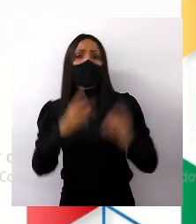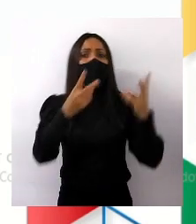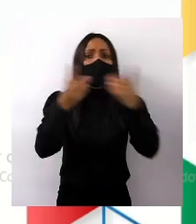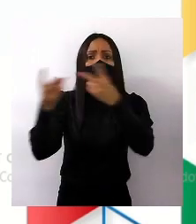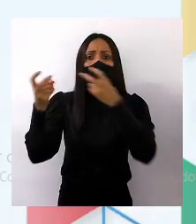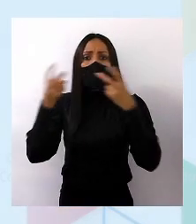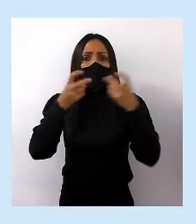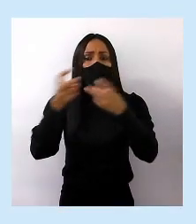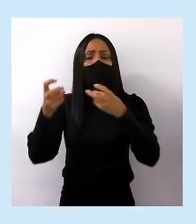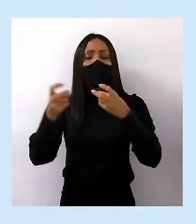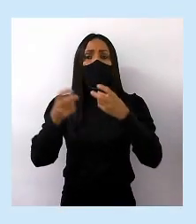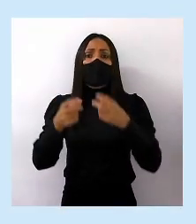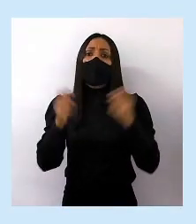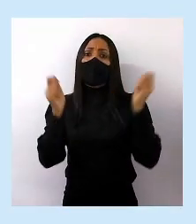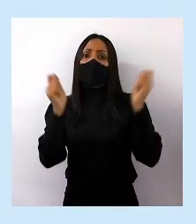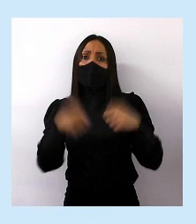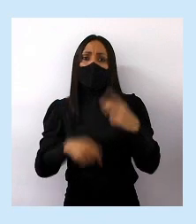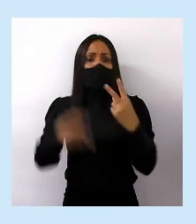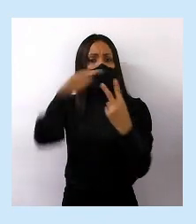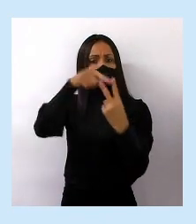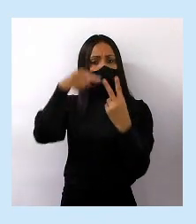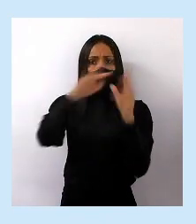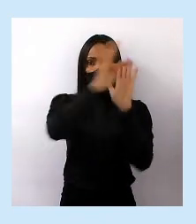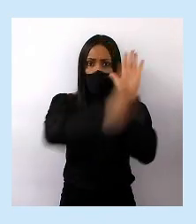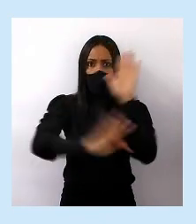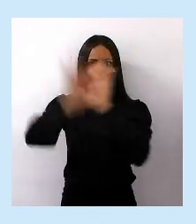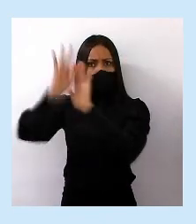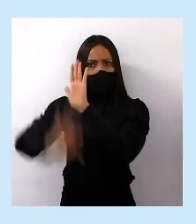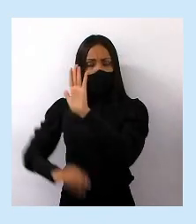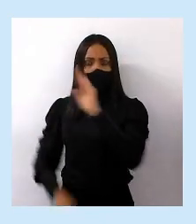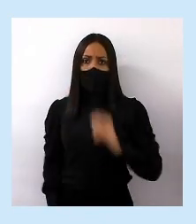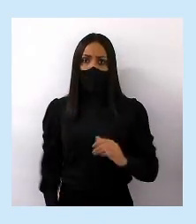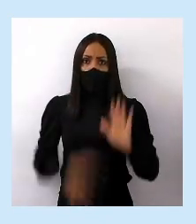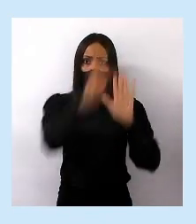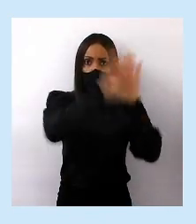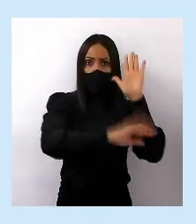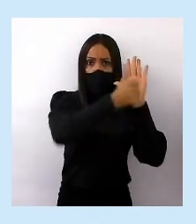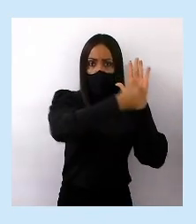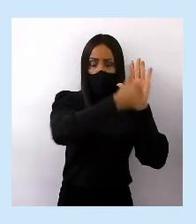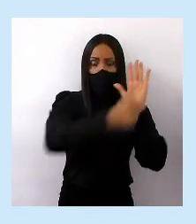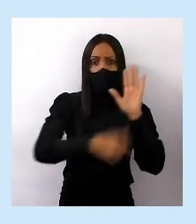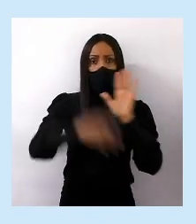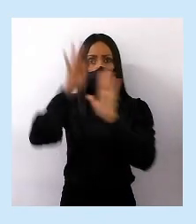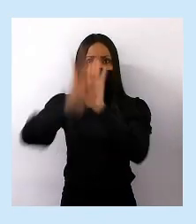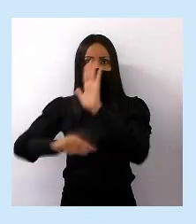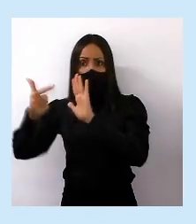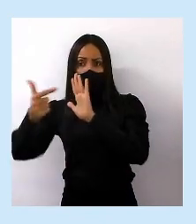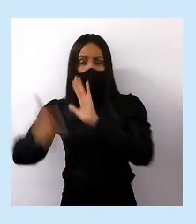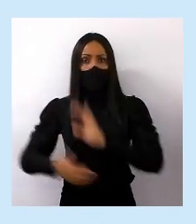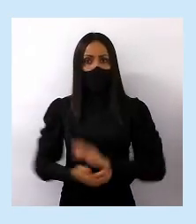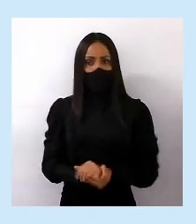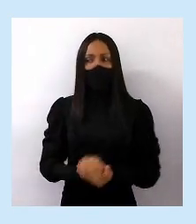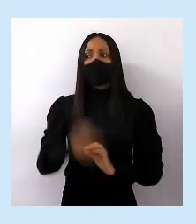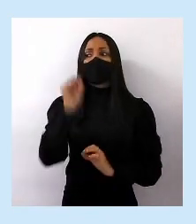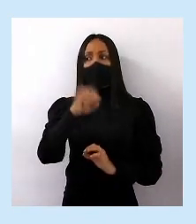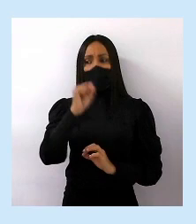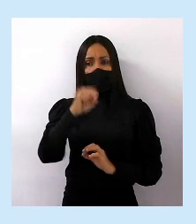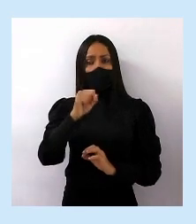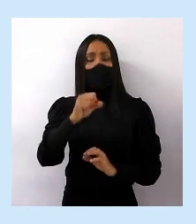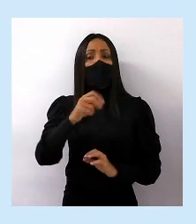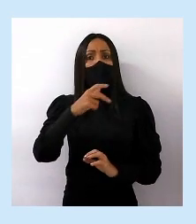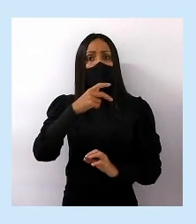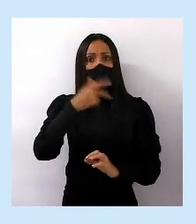uma proximidade entre esses dois textos? O primeiro que eu li e esse segundo? Sim, gente, eles falam